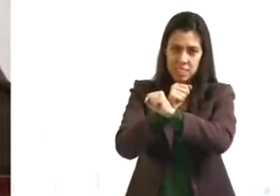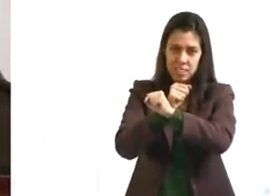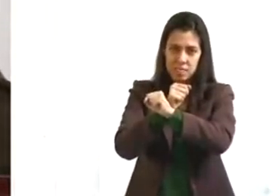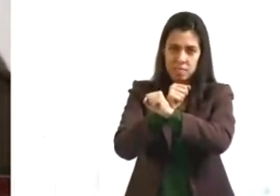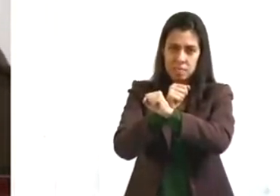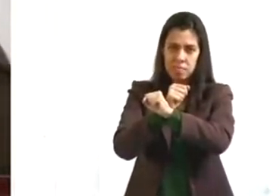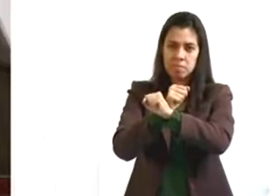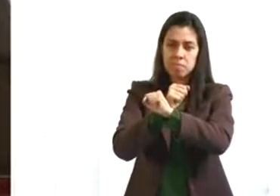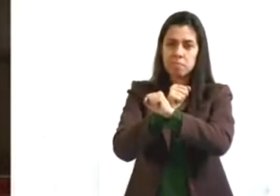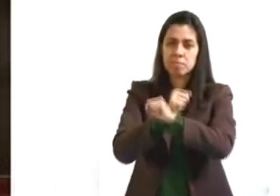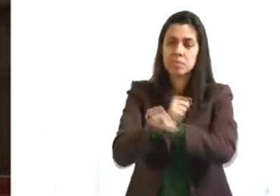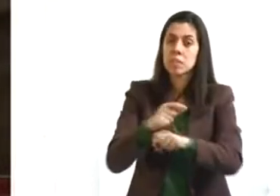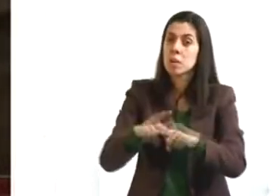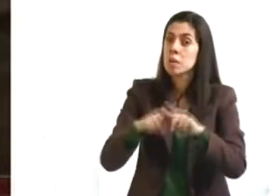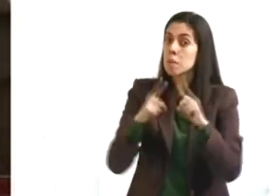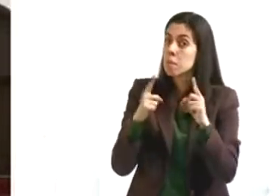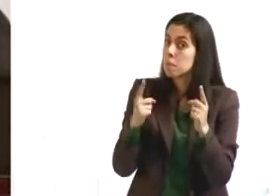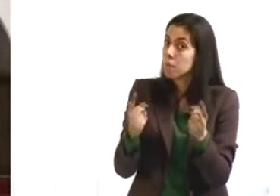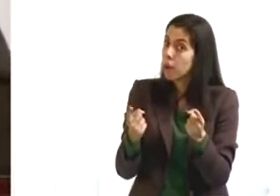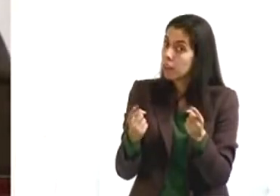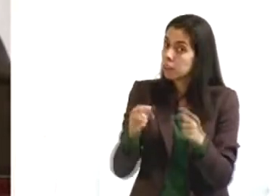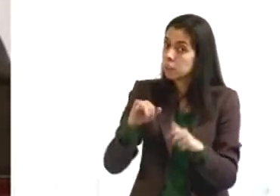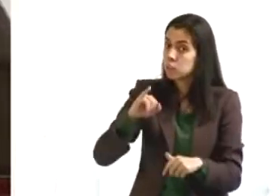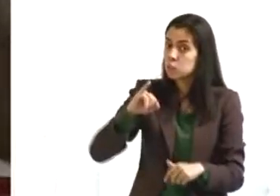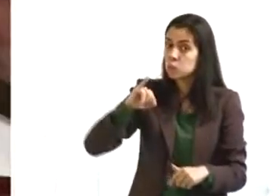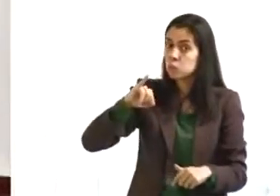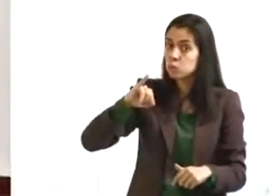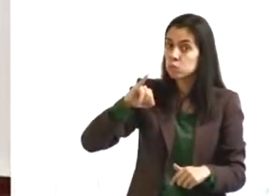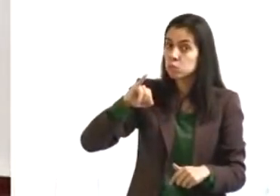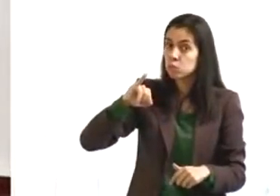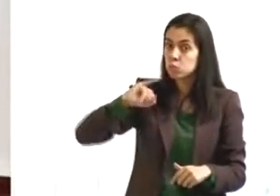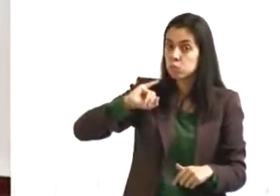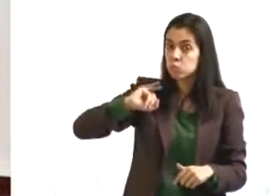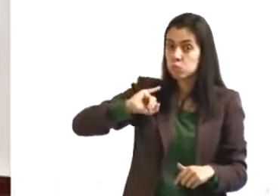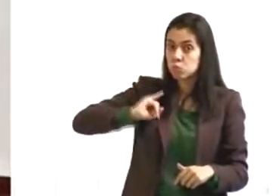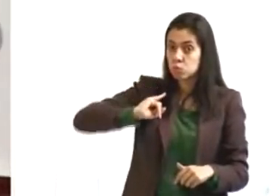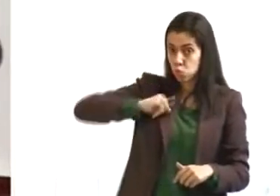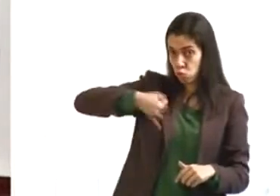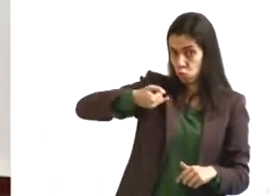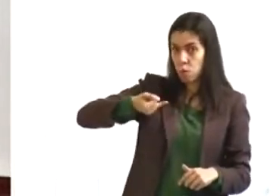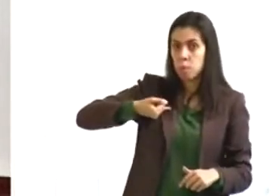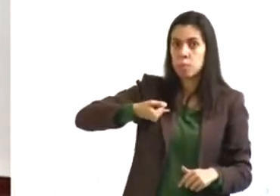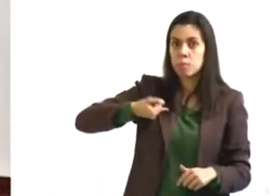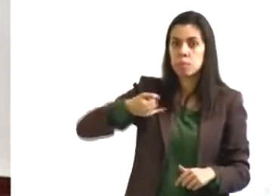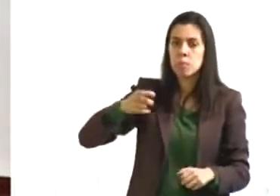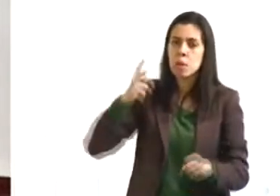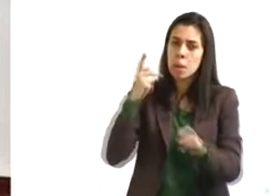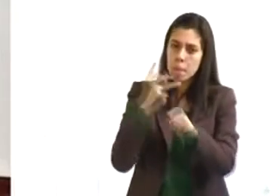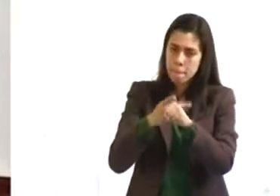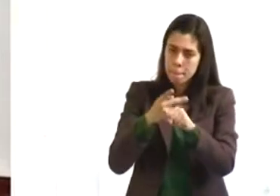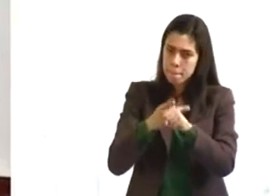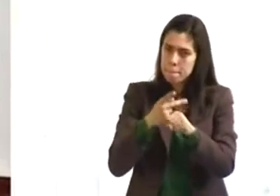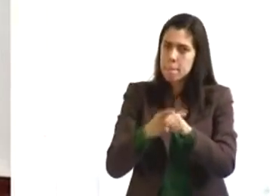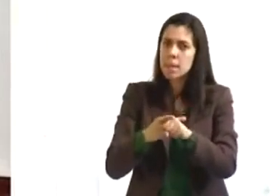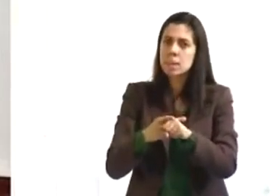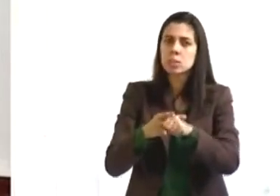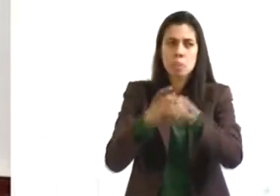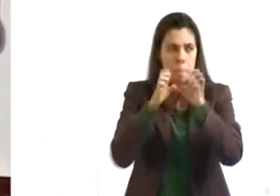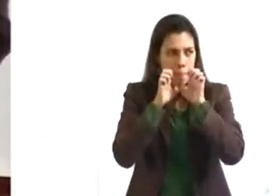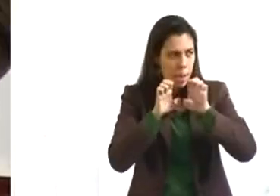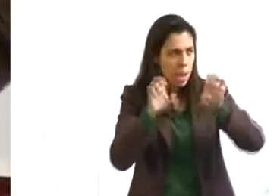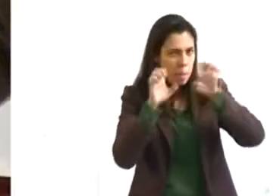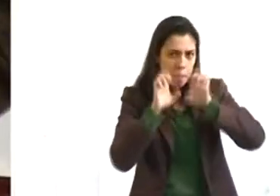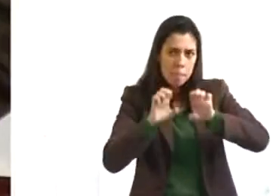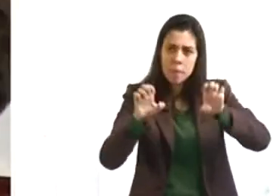deixar de falar daquilo que vimos e ouvimos. A igreja continua crescendo, e agora são acrescidos quase 5.000 pessoas, é o total